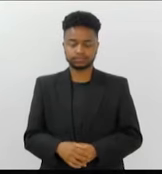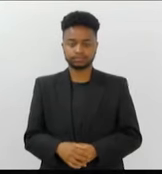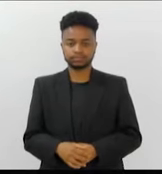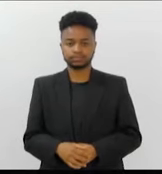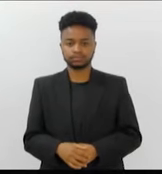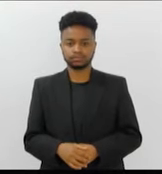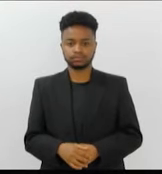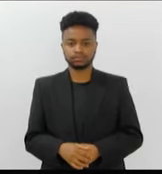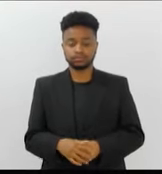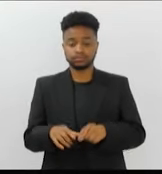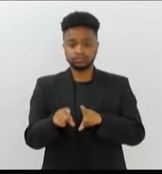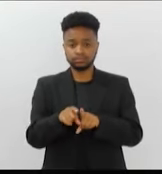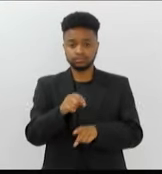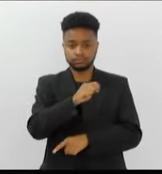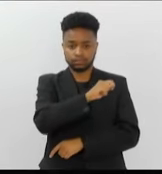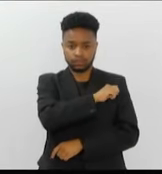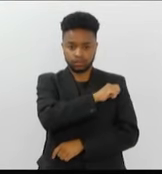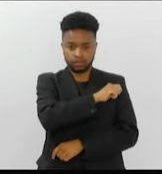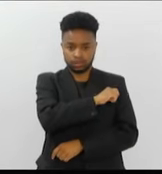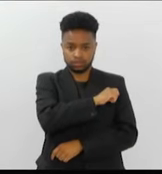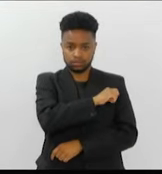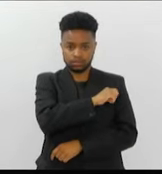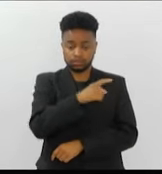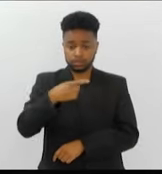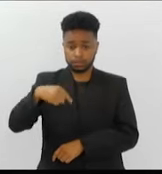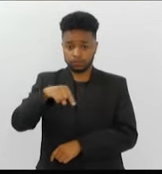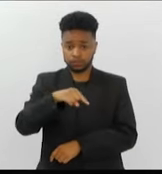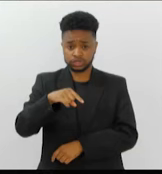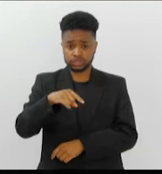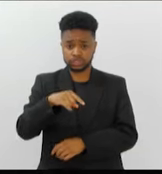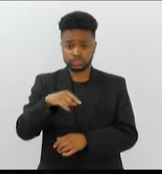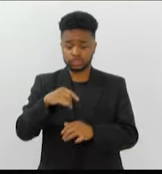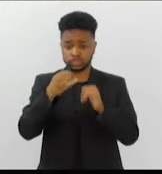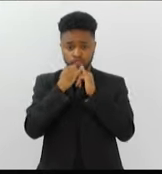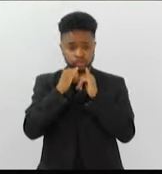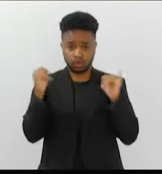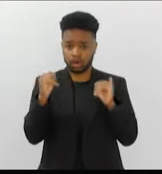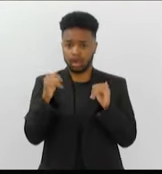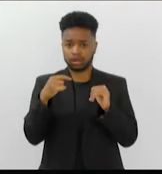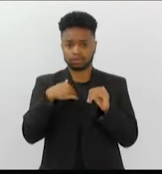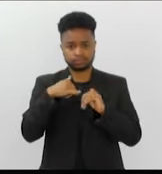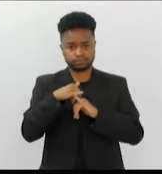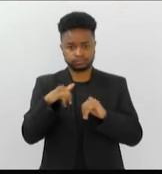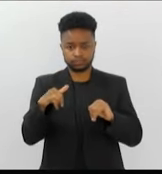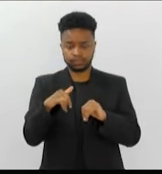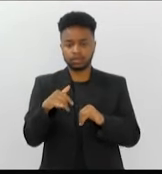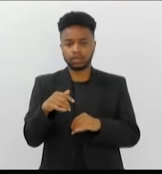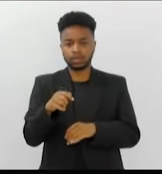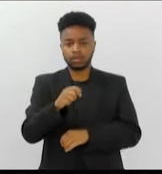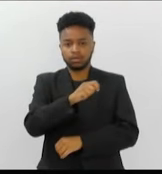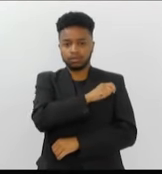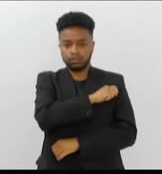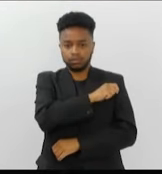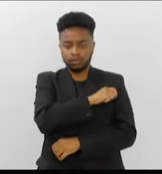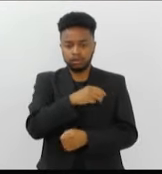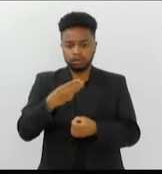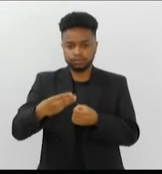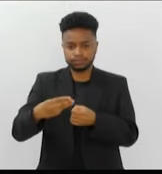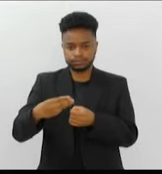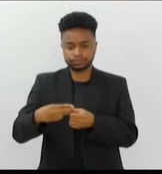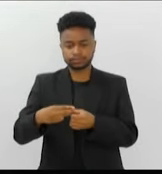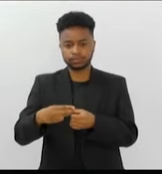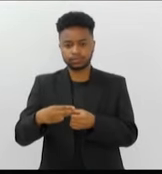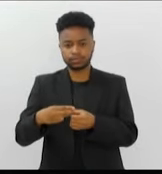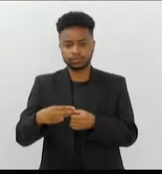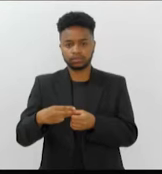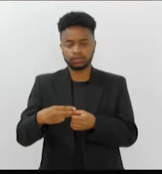Os alunos, vocês vão ficar apavorados, Flávio. Os alunos do município ainda